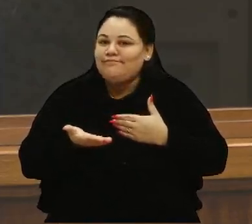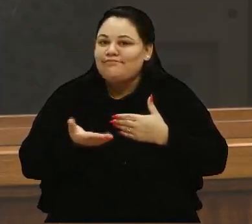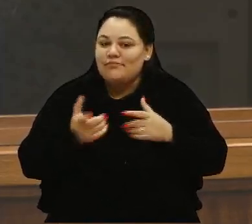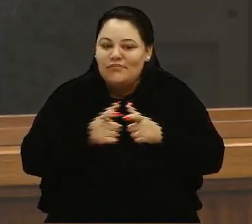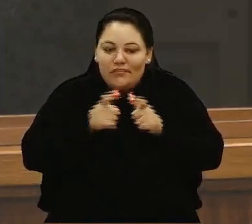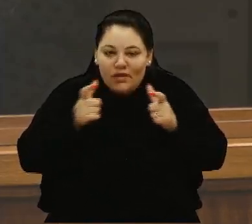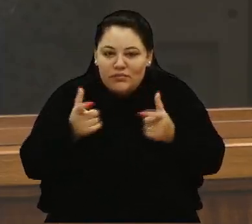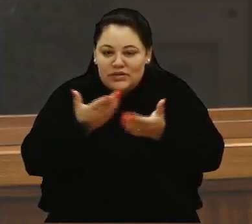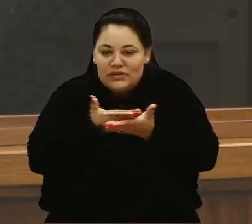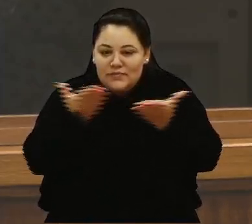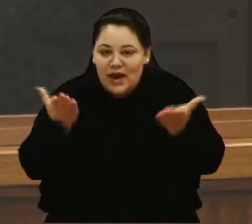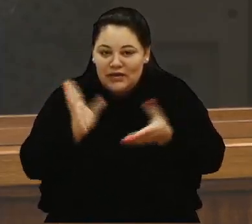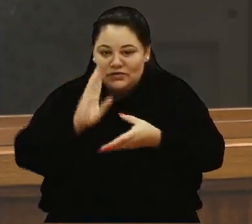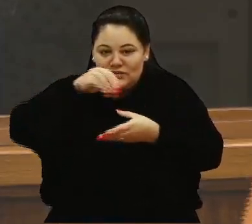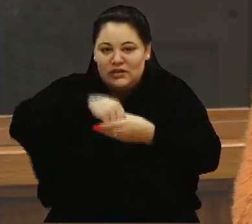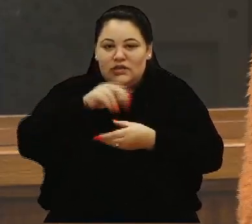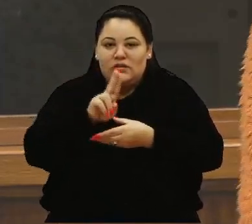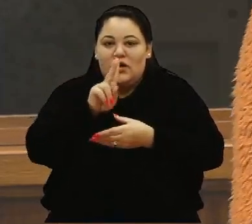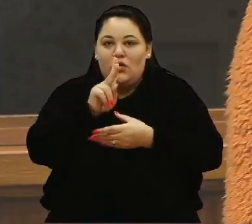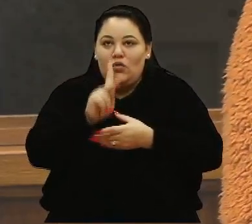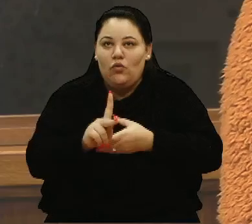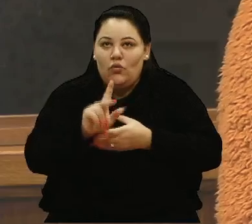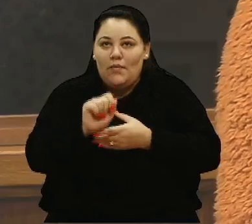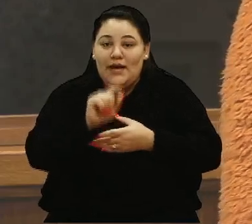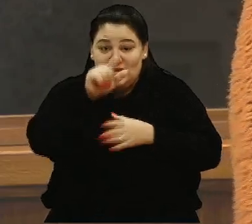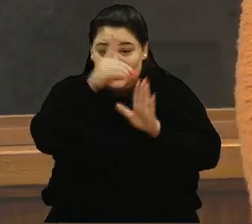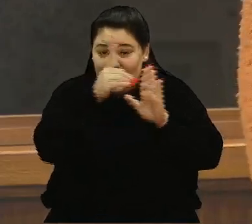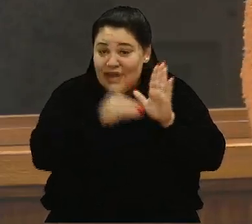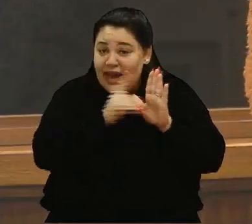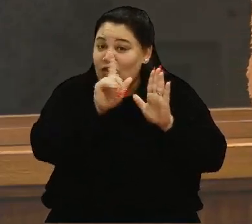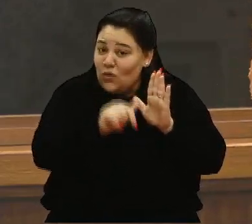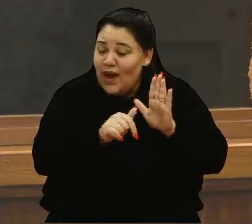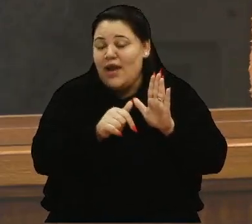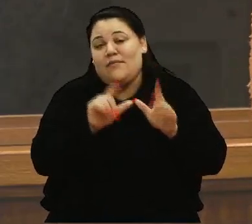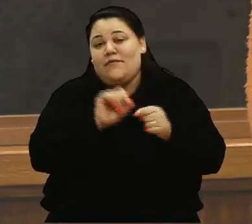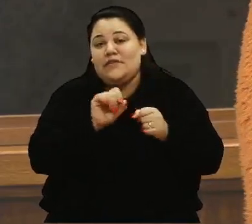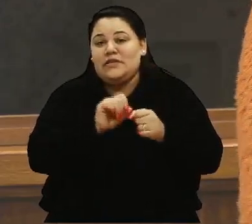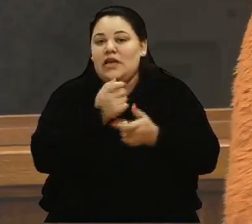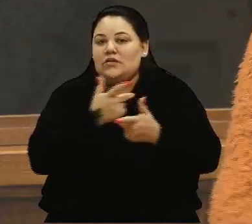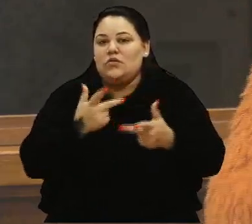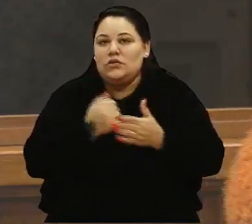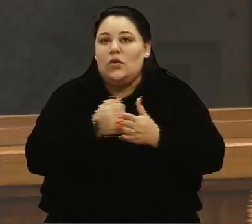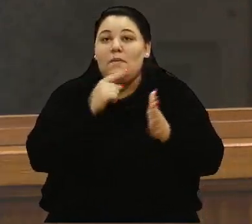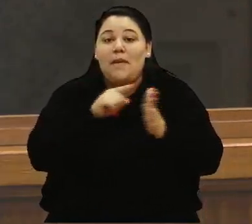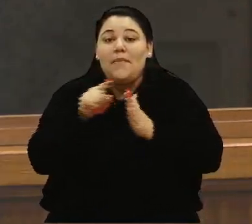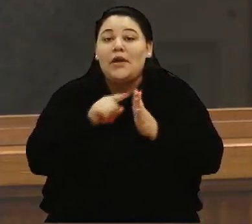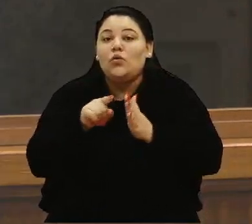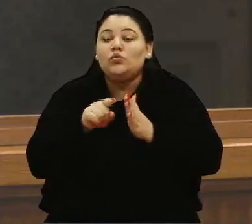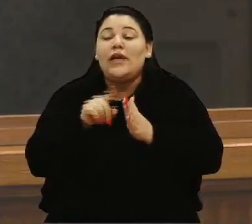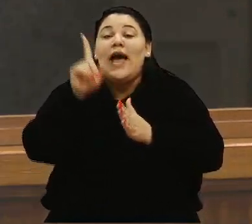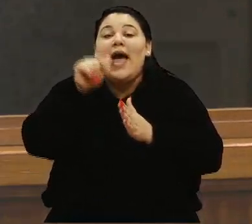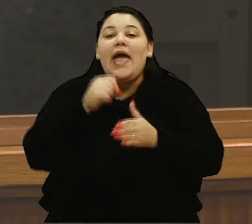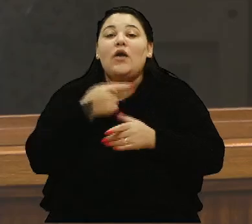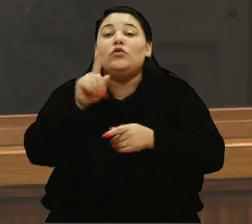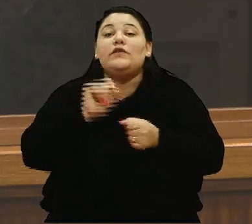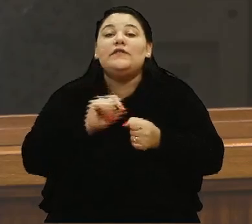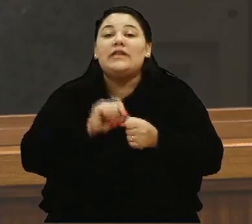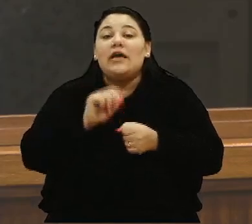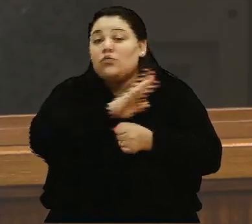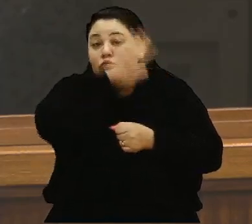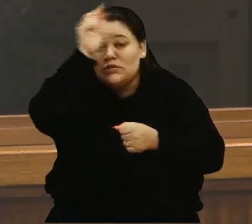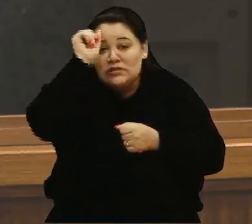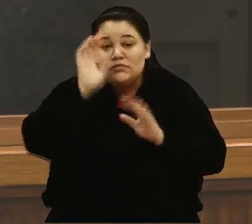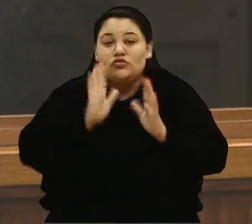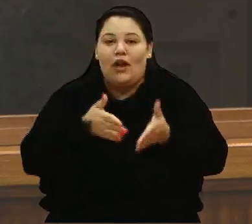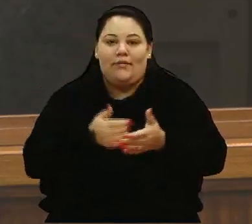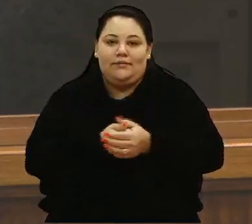espaço nas UPAs, este decreto é para isso. O meu questionamento é: o que foi feito pelo município, já